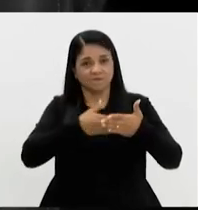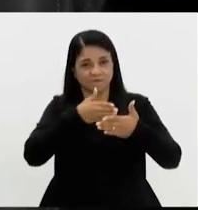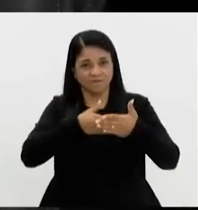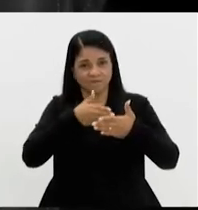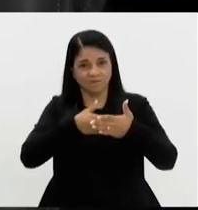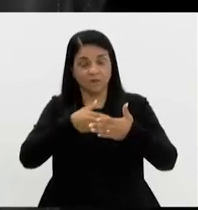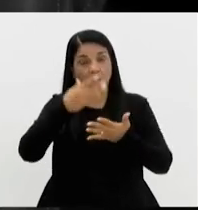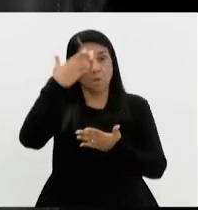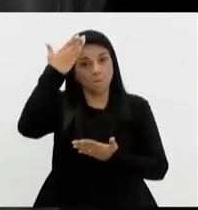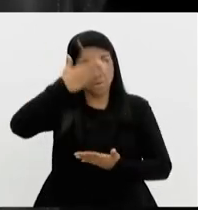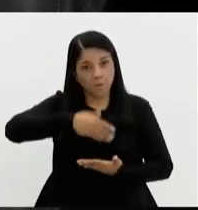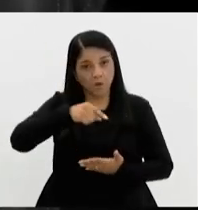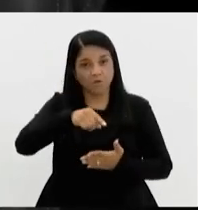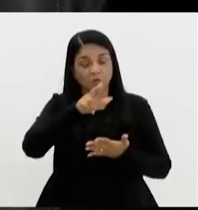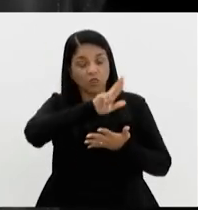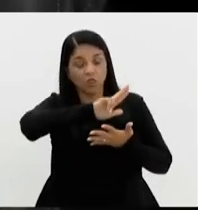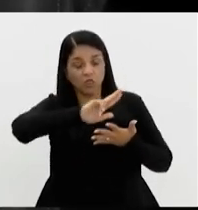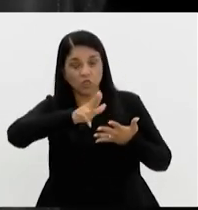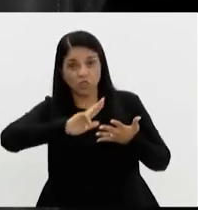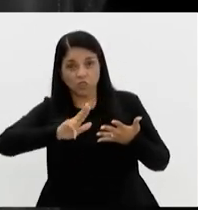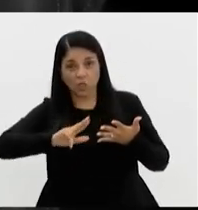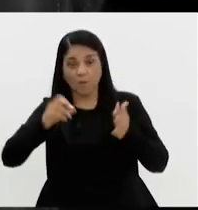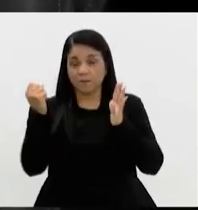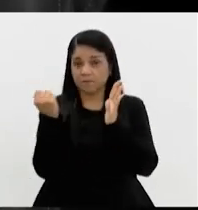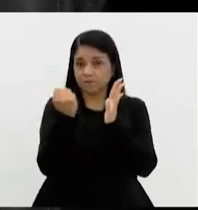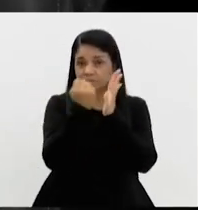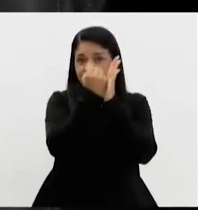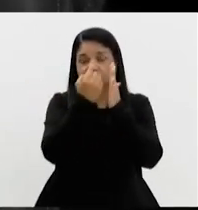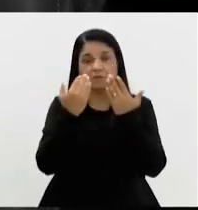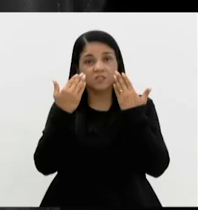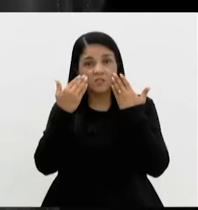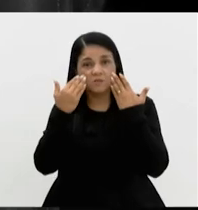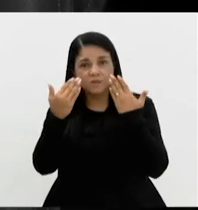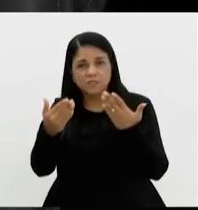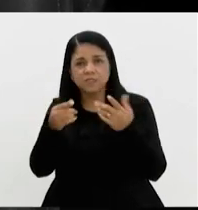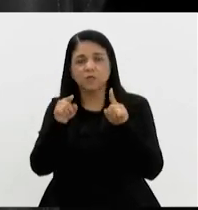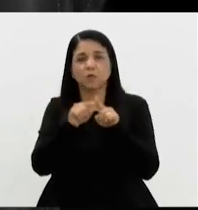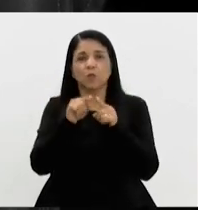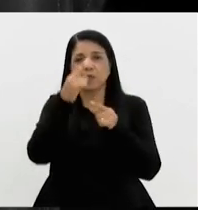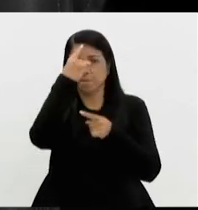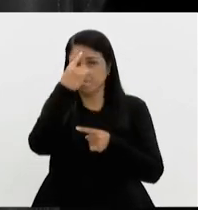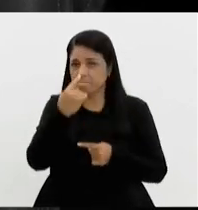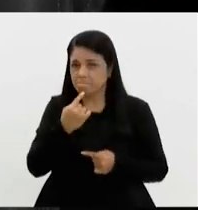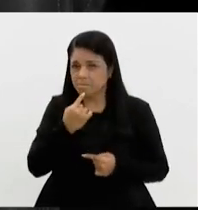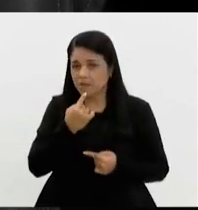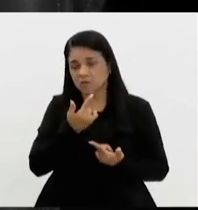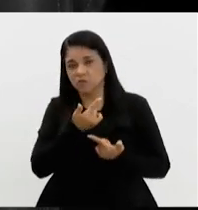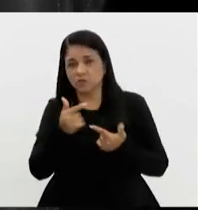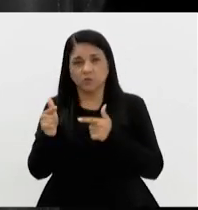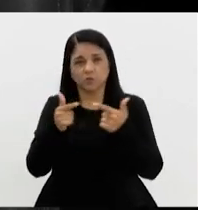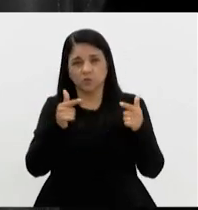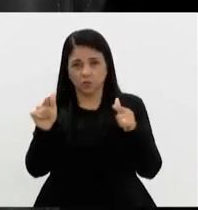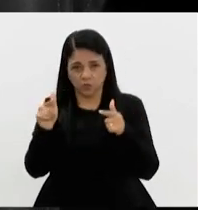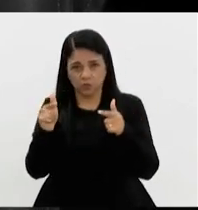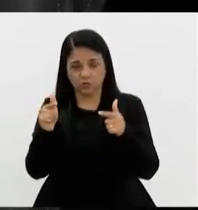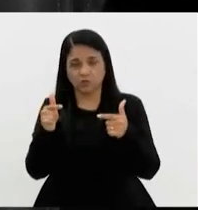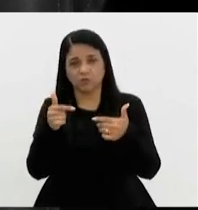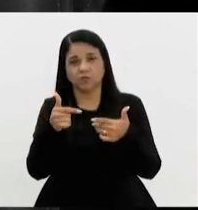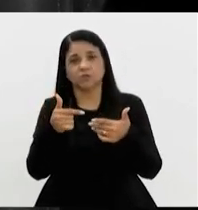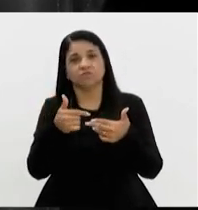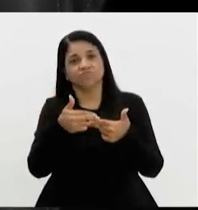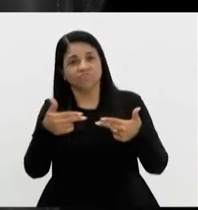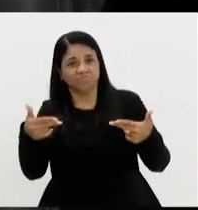indicação de nomes símbolos expressões imagens ou outros elementos que permitam